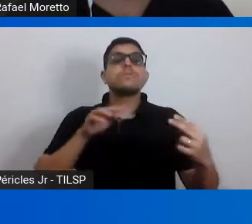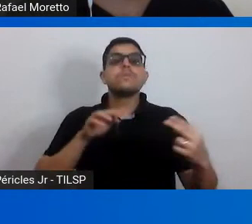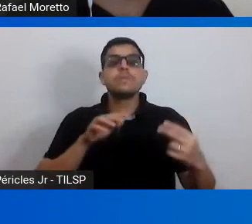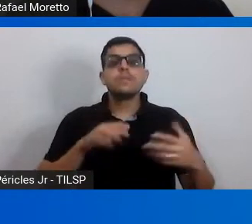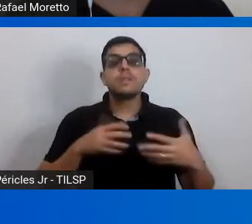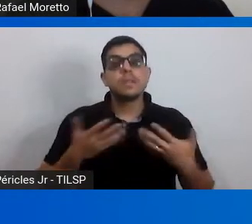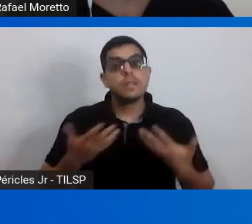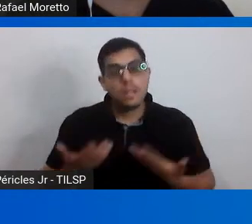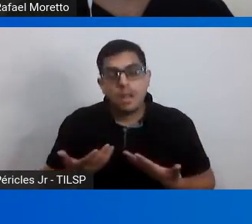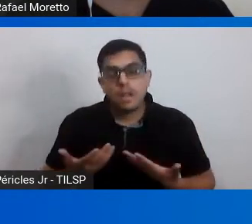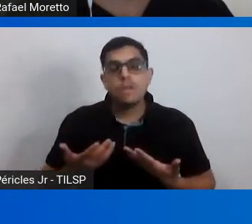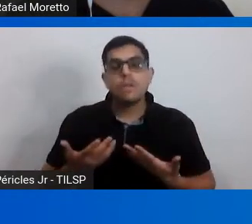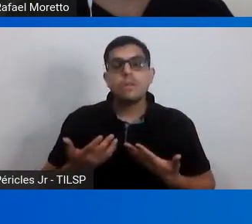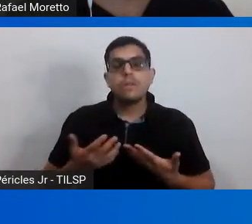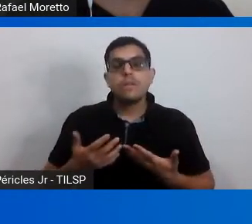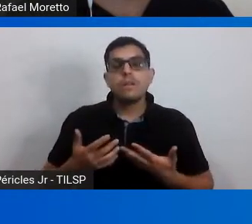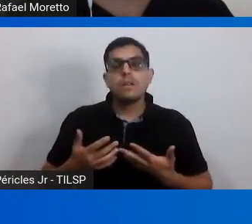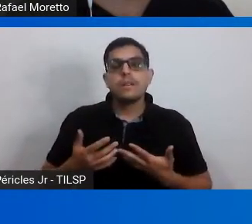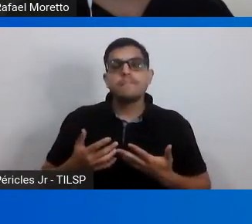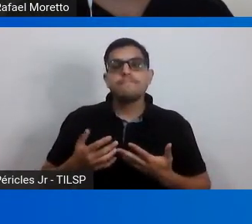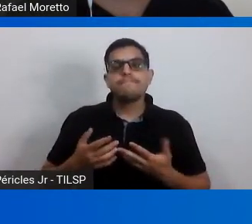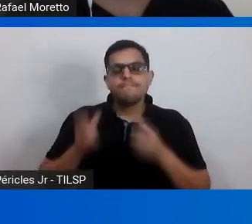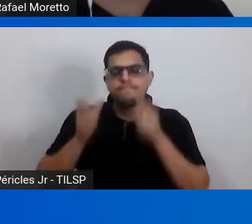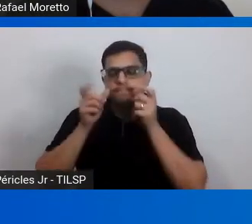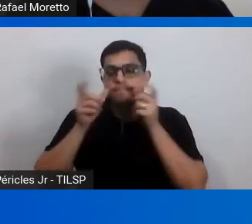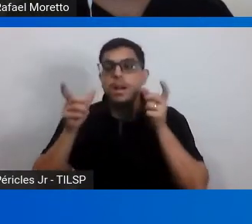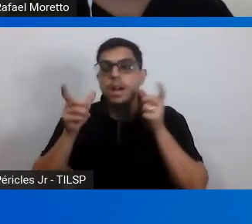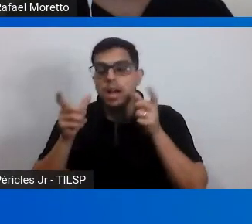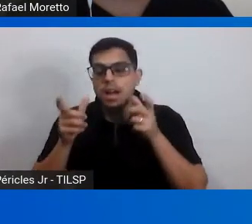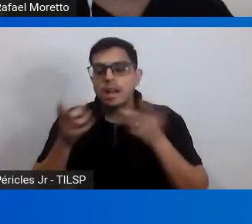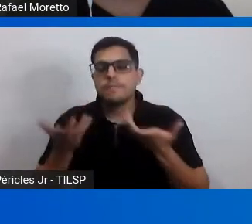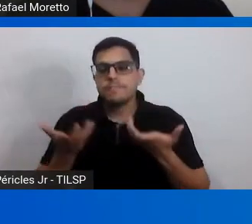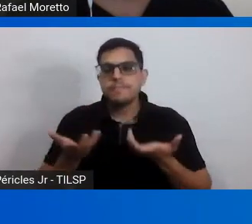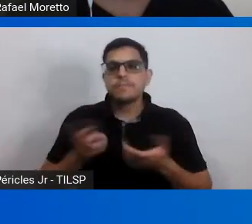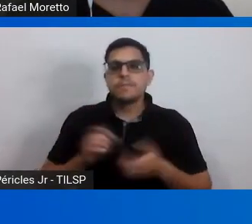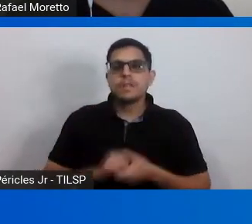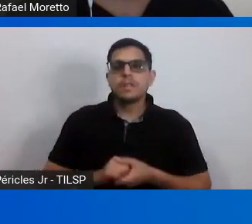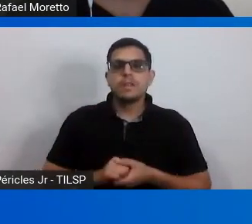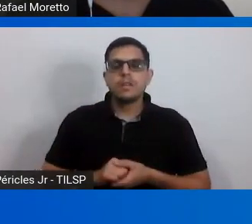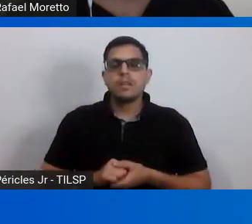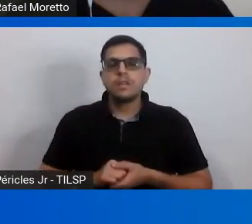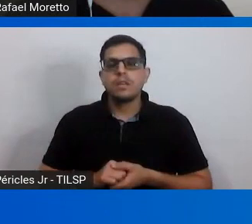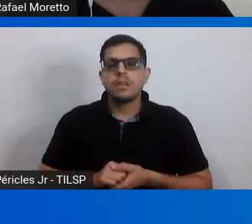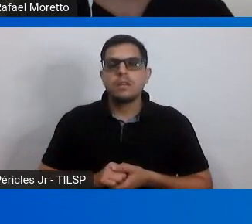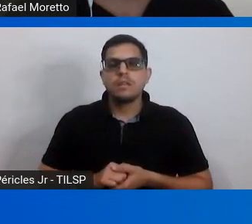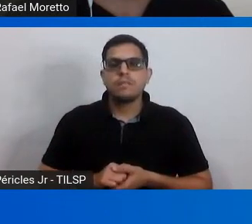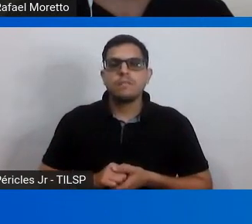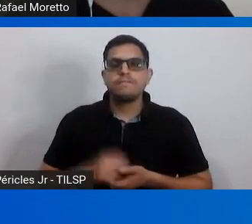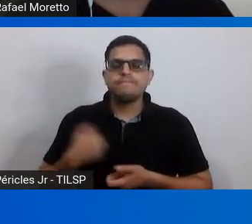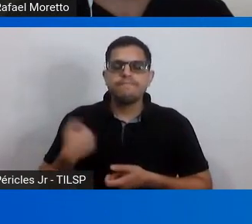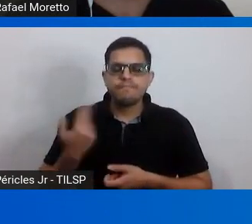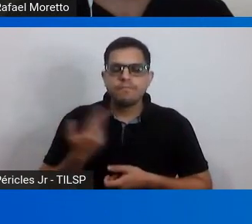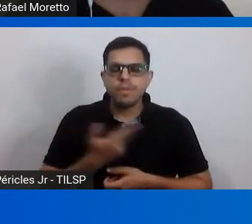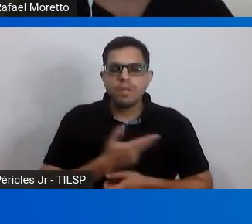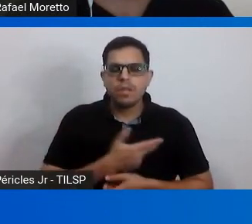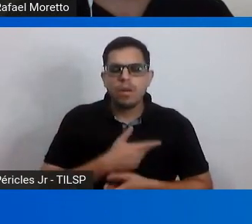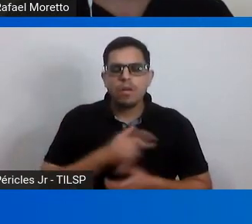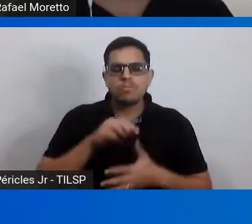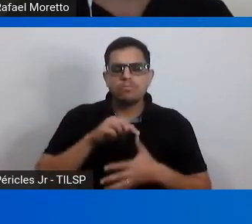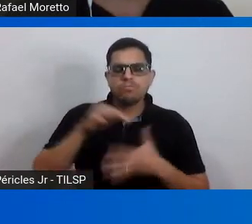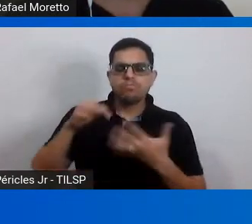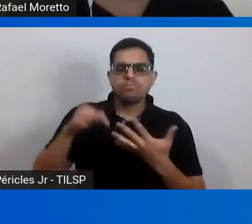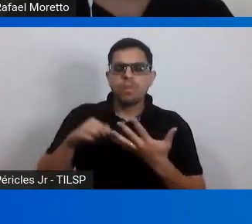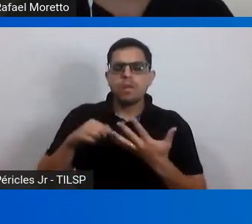presenciais Então eu acho que nós estamos num momento privilegiado né a pandemia é lamentável sobre todos os aspectos